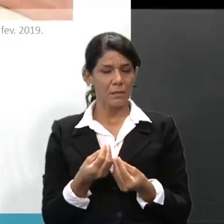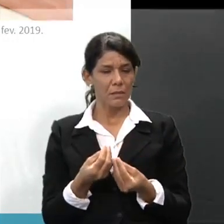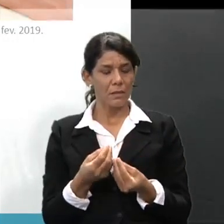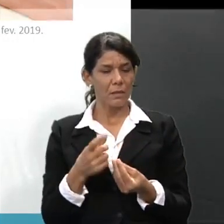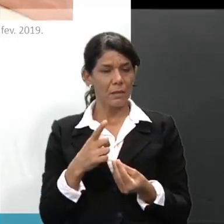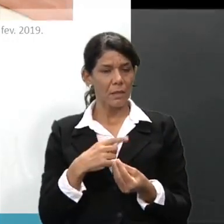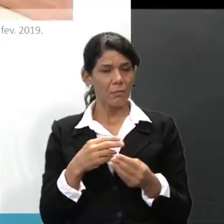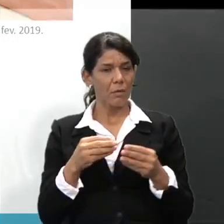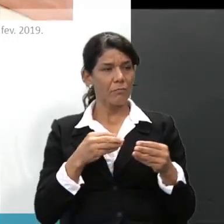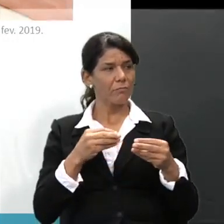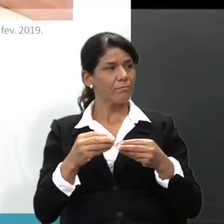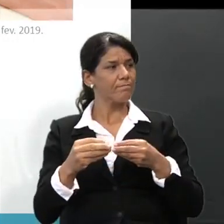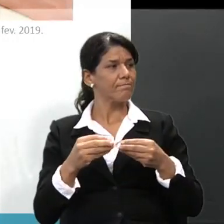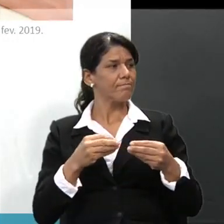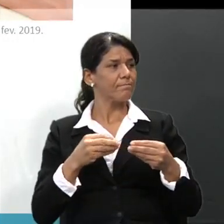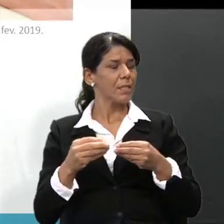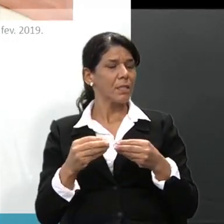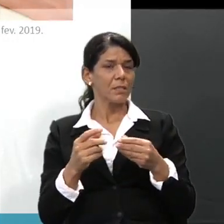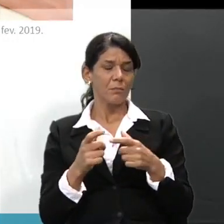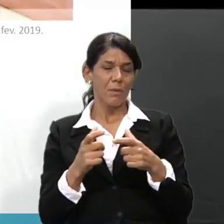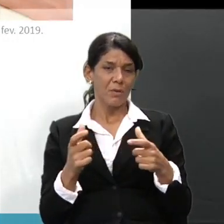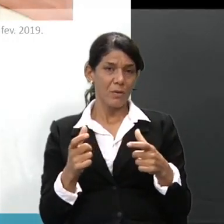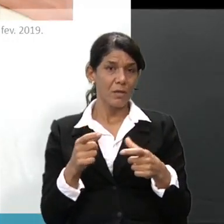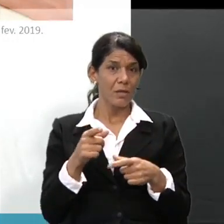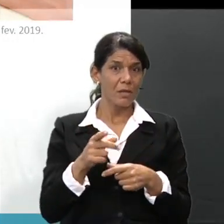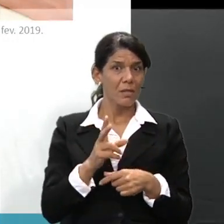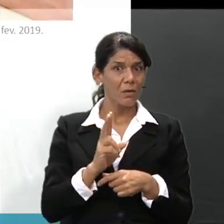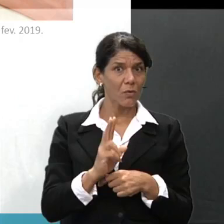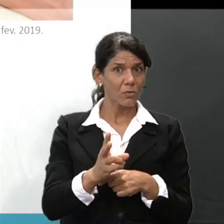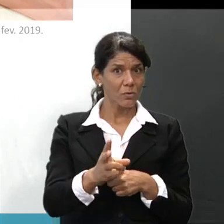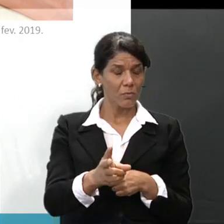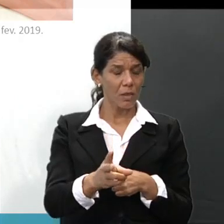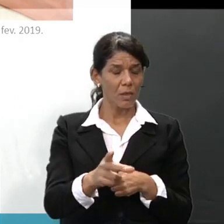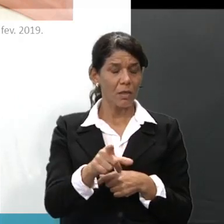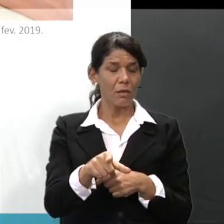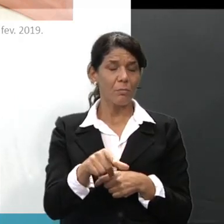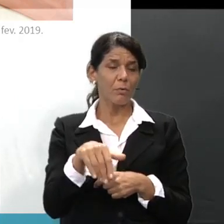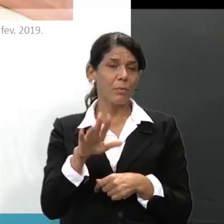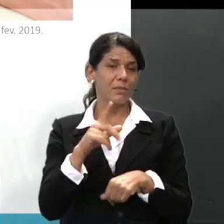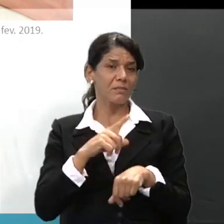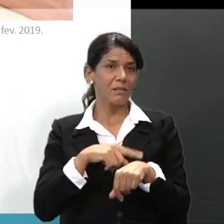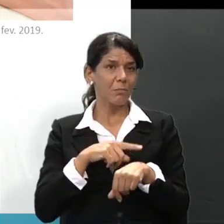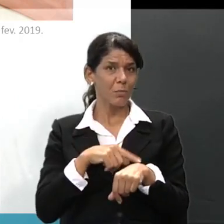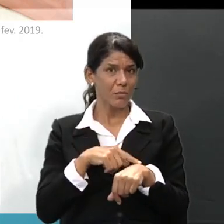uma flexibilidade maior e permanecendo por mais